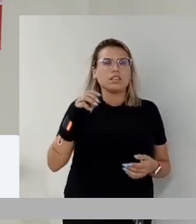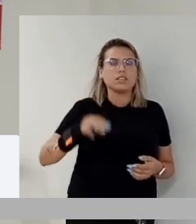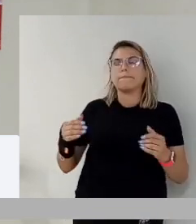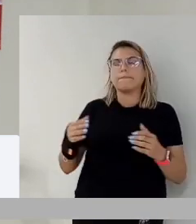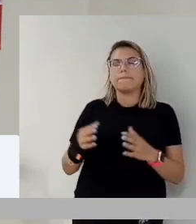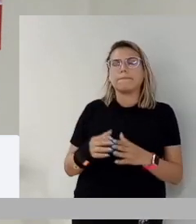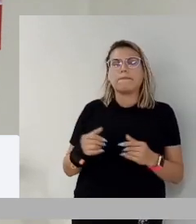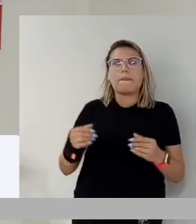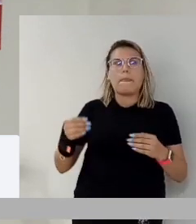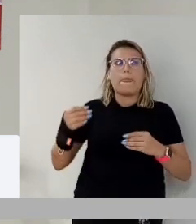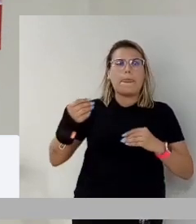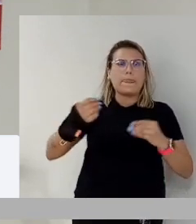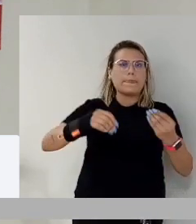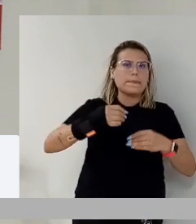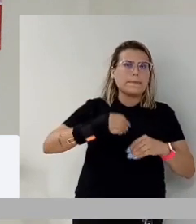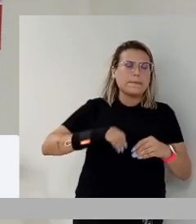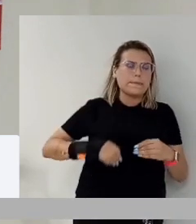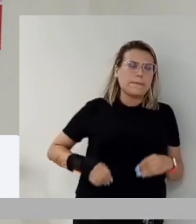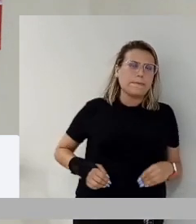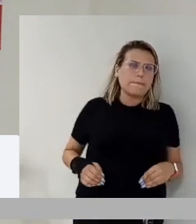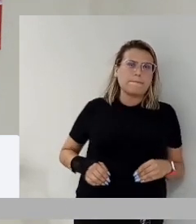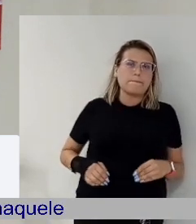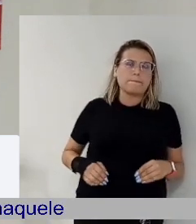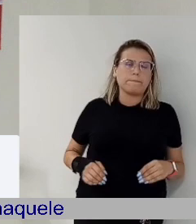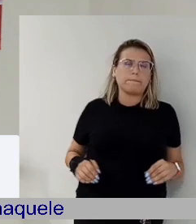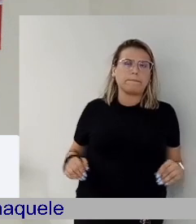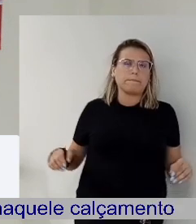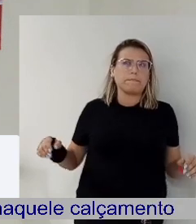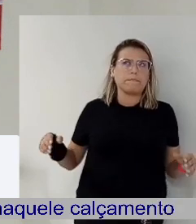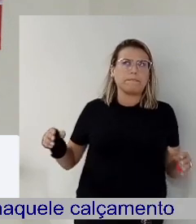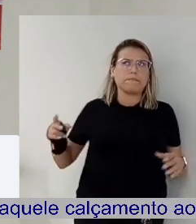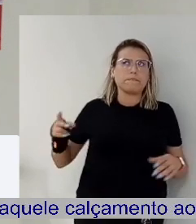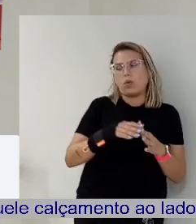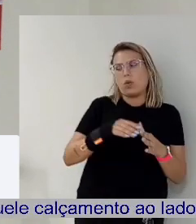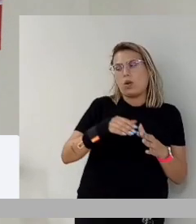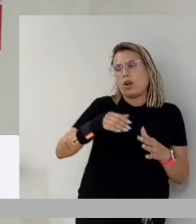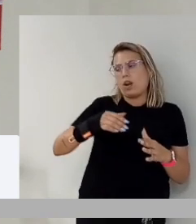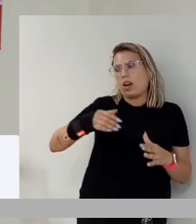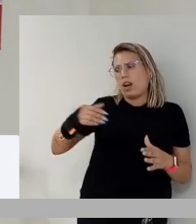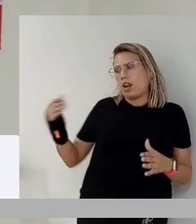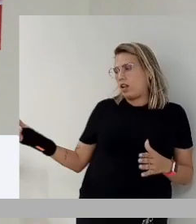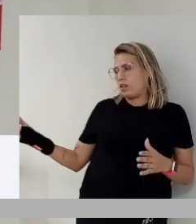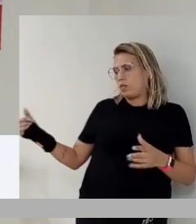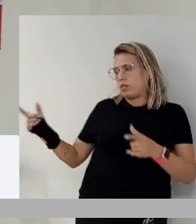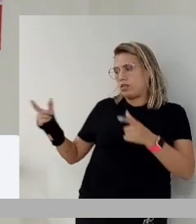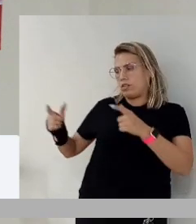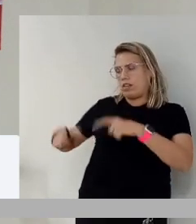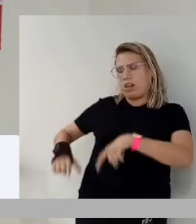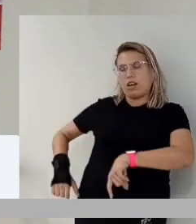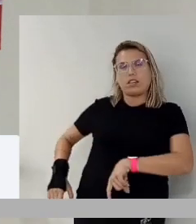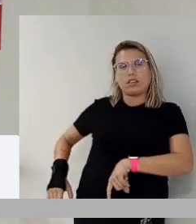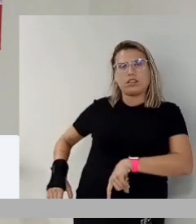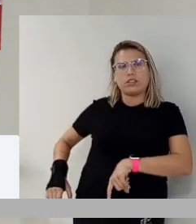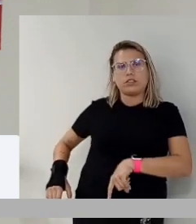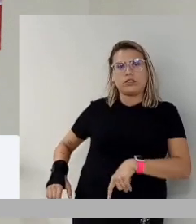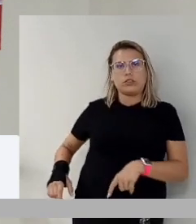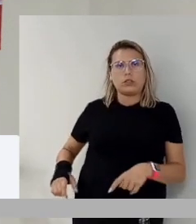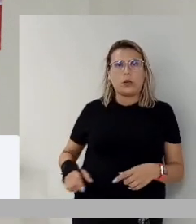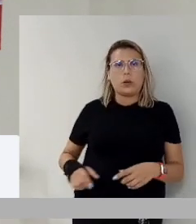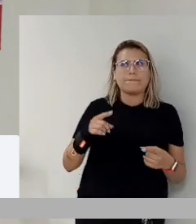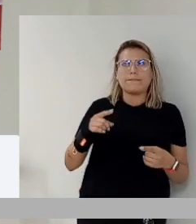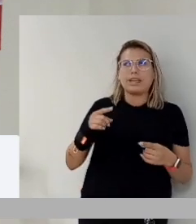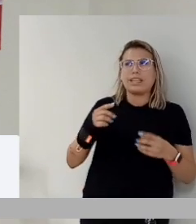pedido de recuperação naquele calçamento ao lado da areninha né por questão de de caminhões